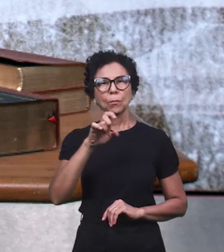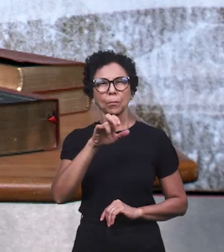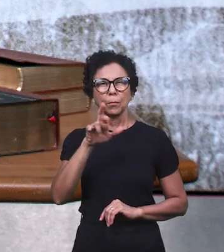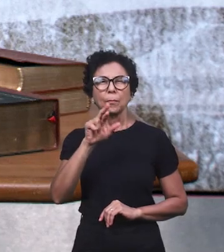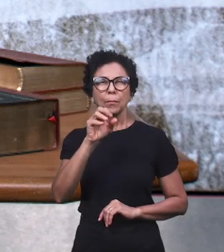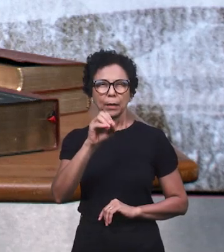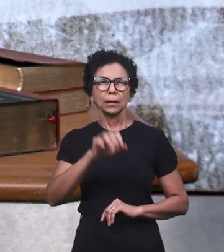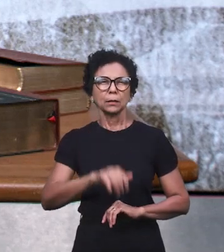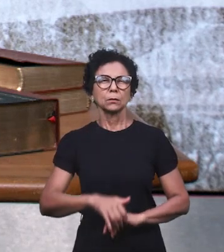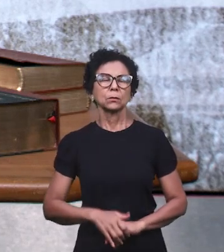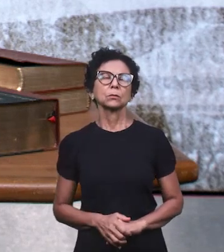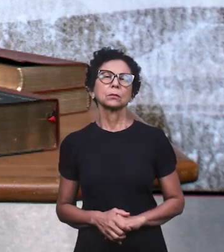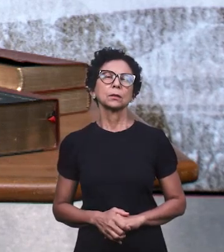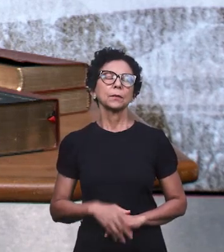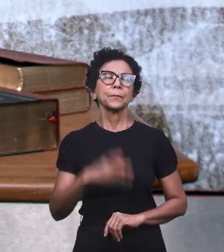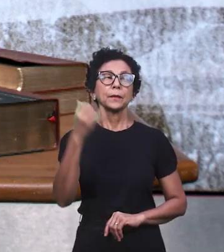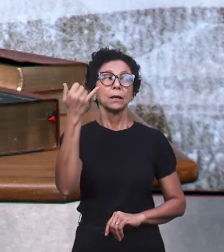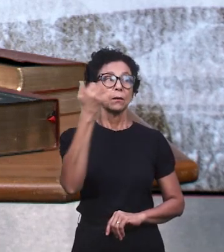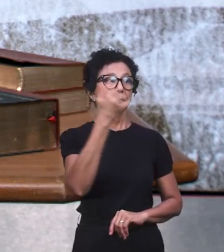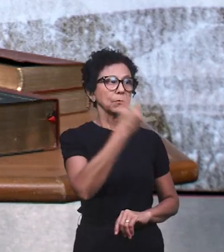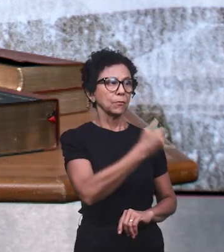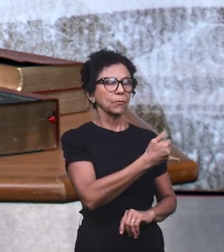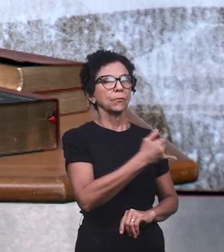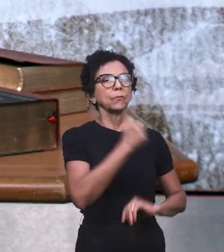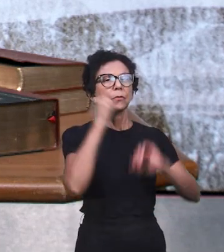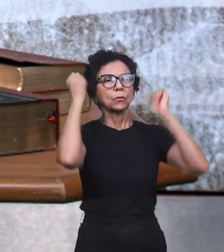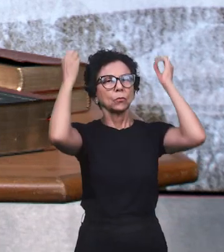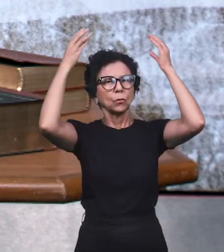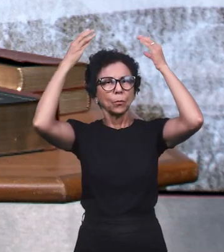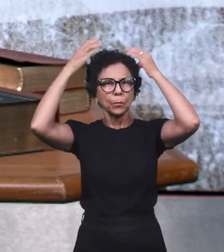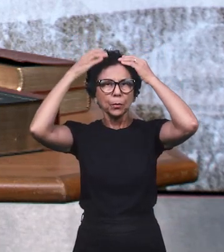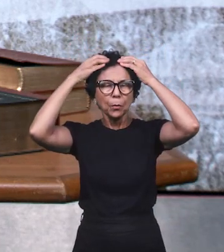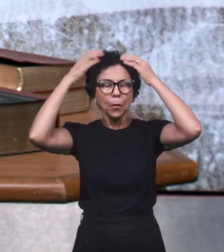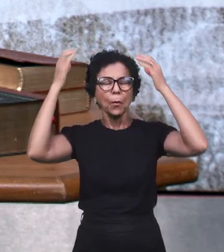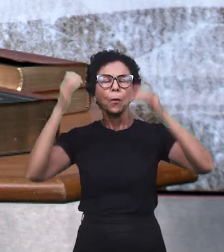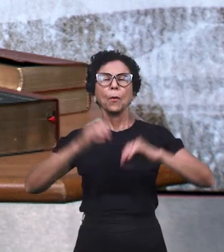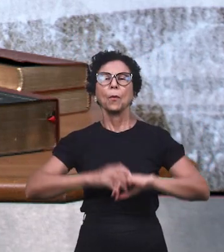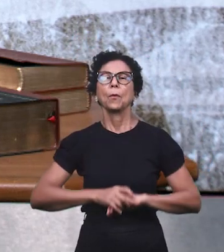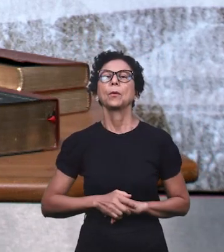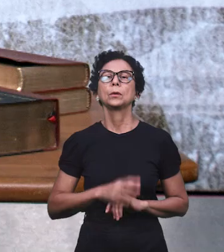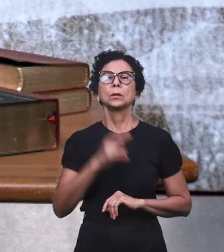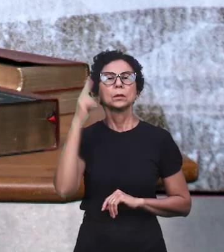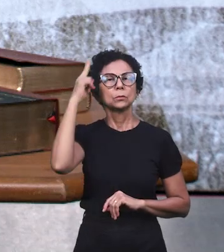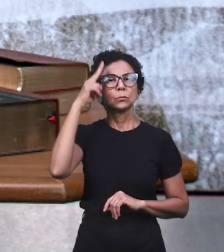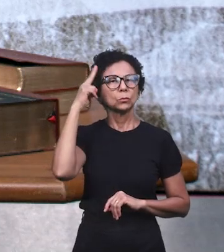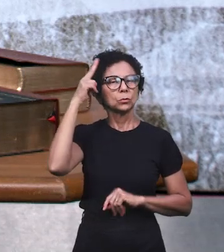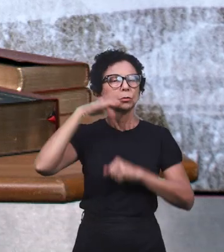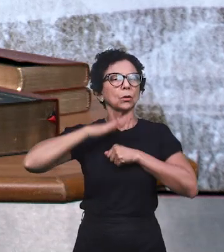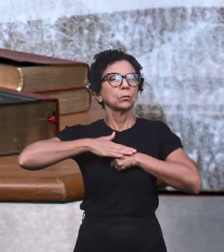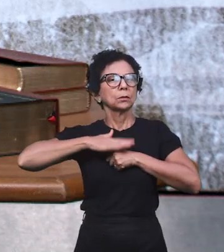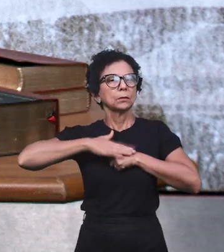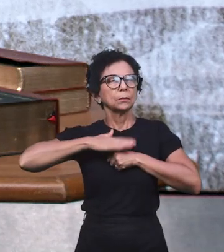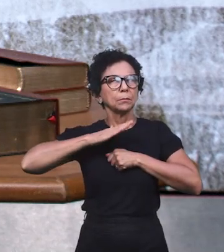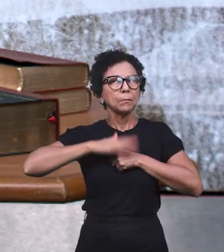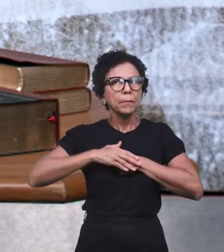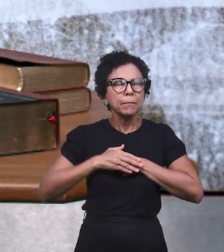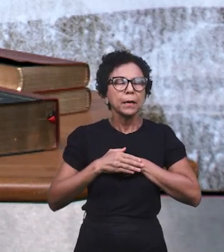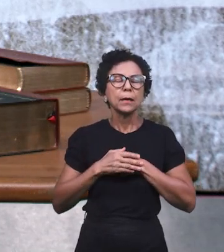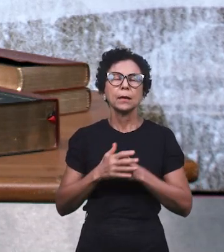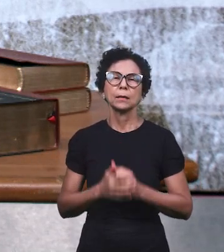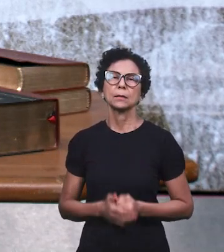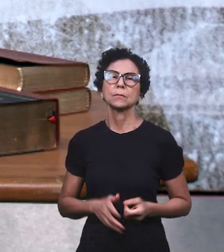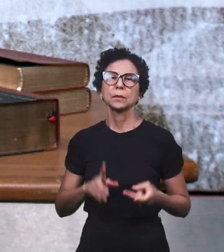do sonho que ele tinha tido, do sonho que o padeiro também tinha sonhado e como José